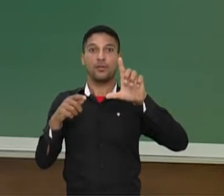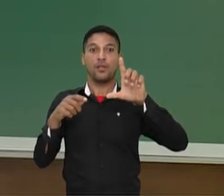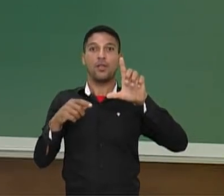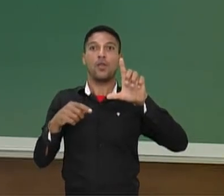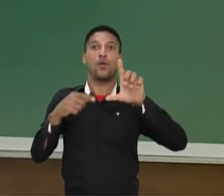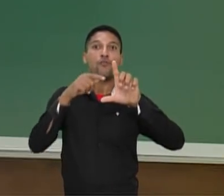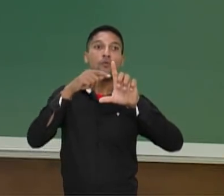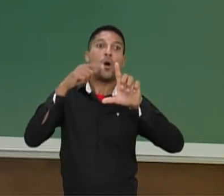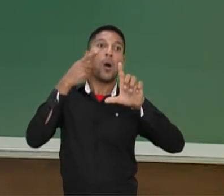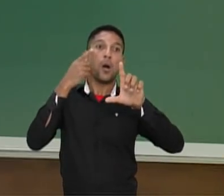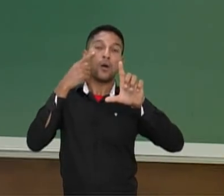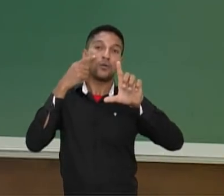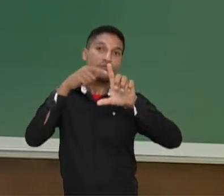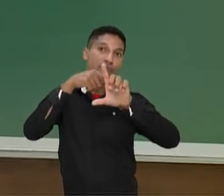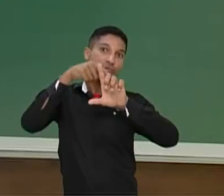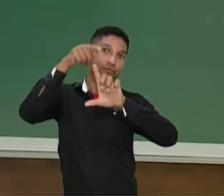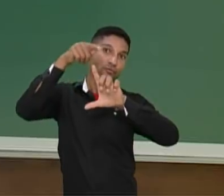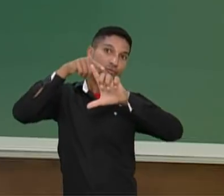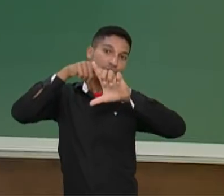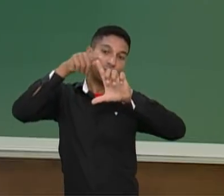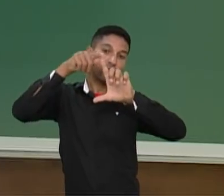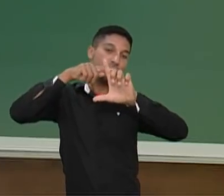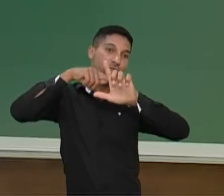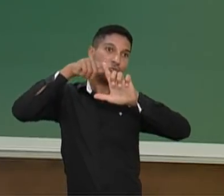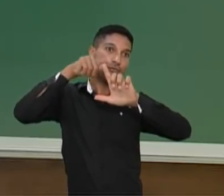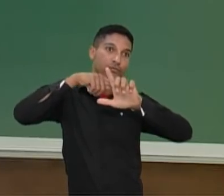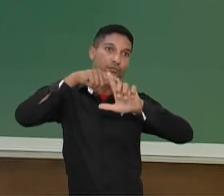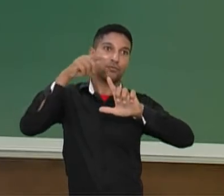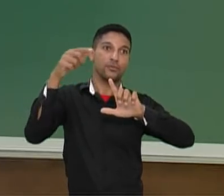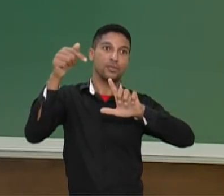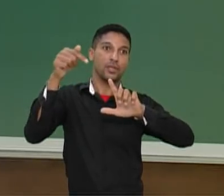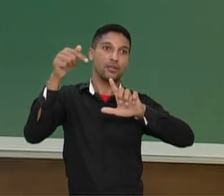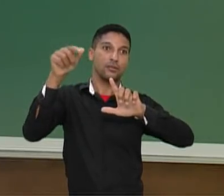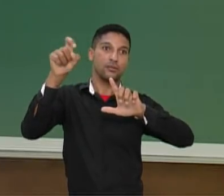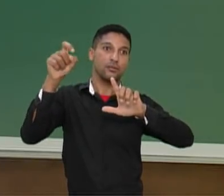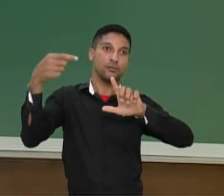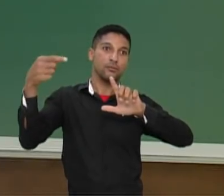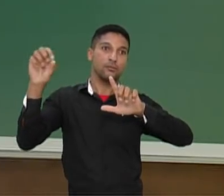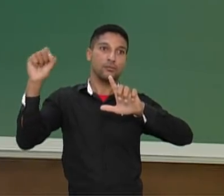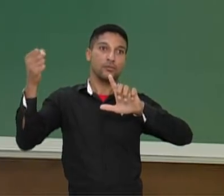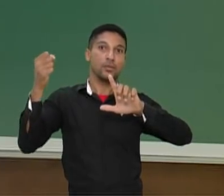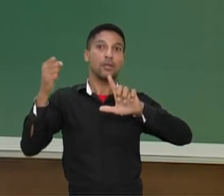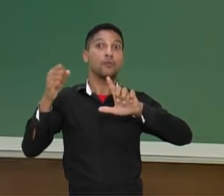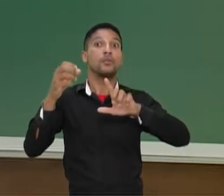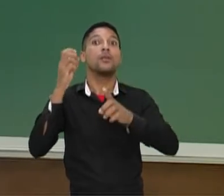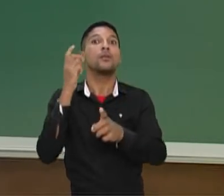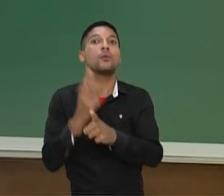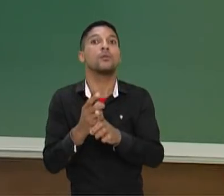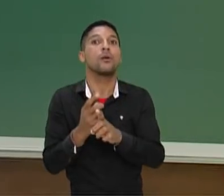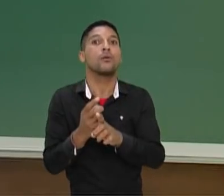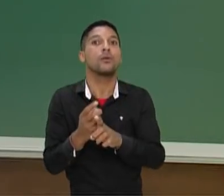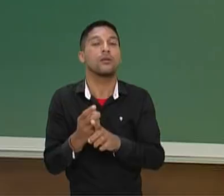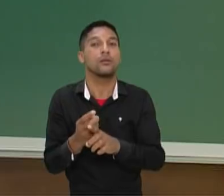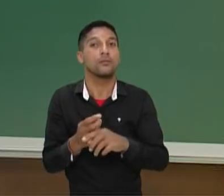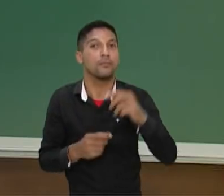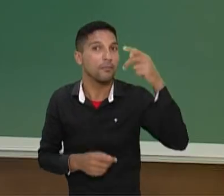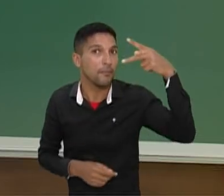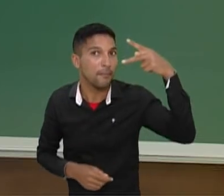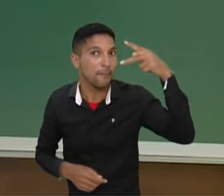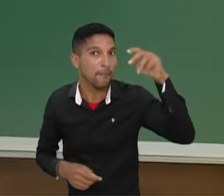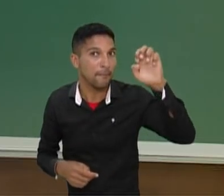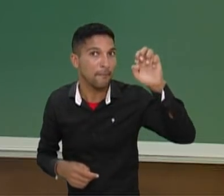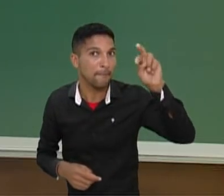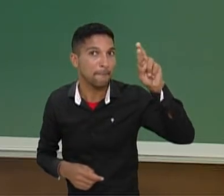Determine seu perímetro e sua área em função de x. Ele quer duas